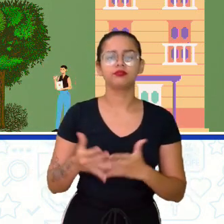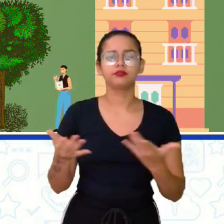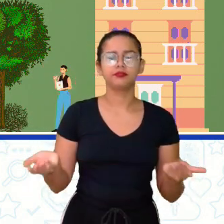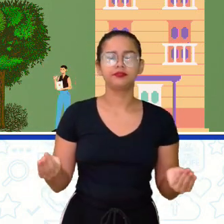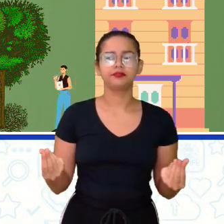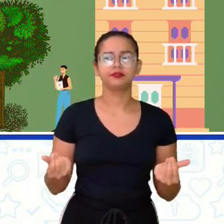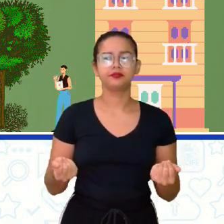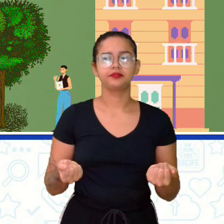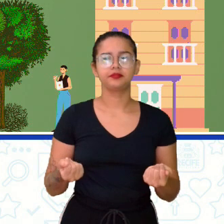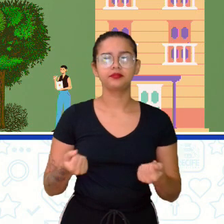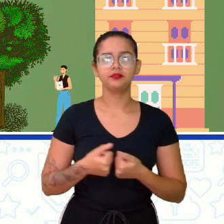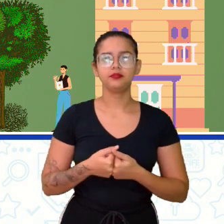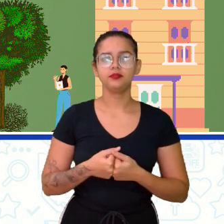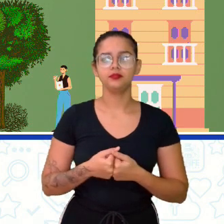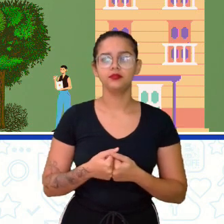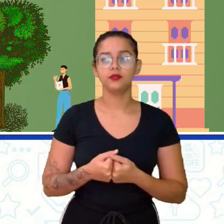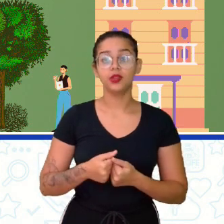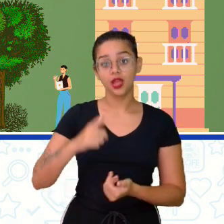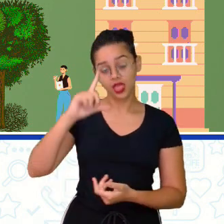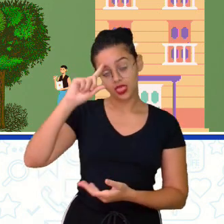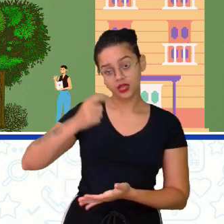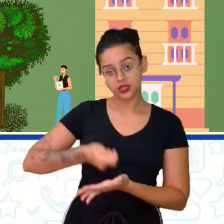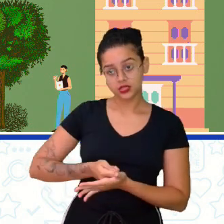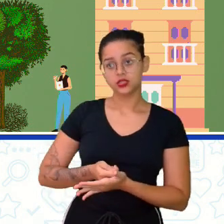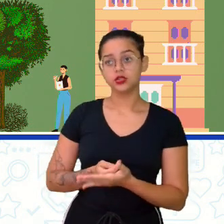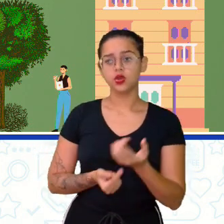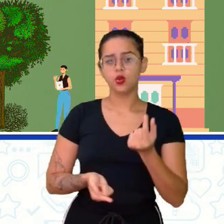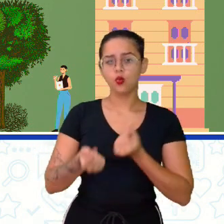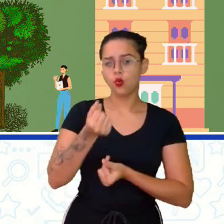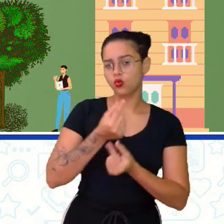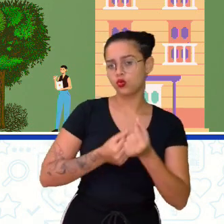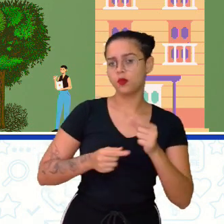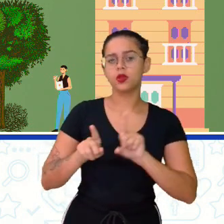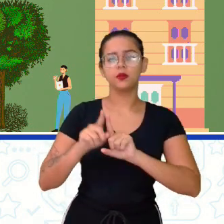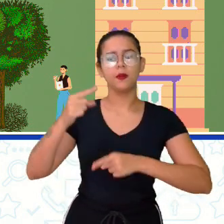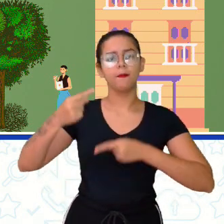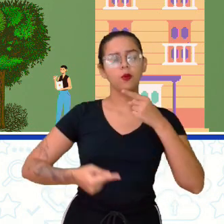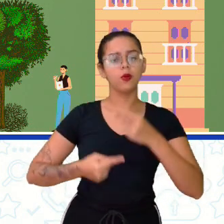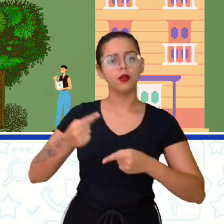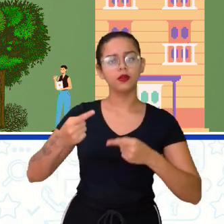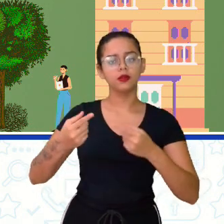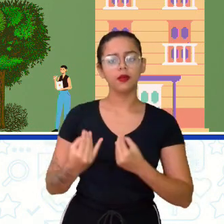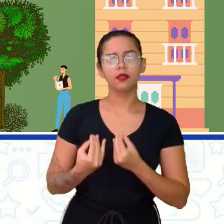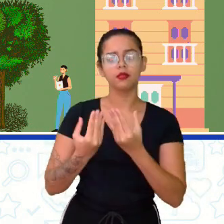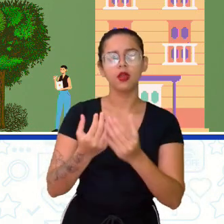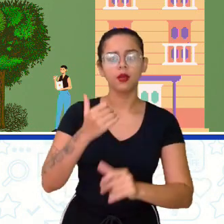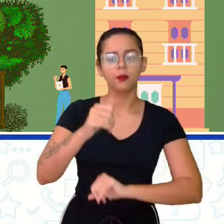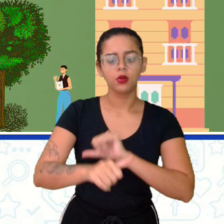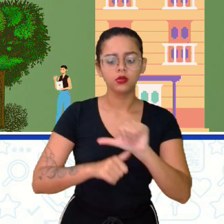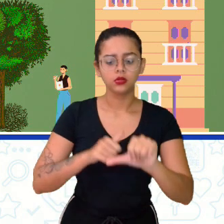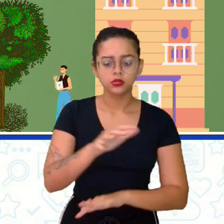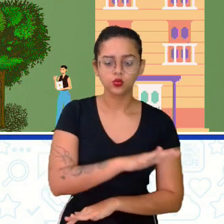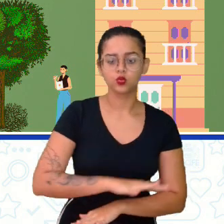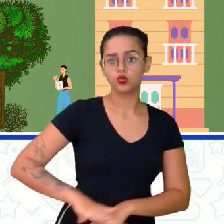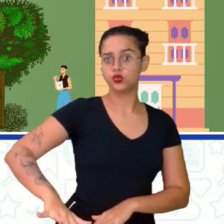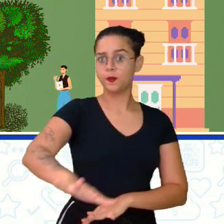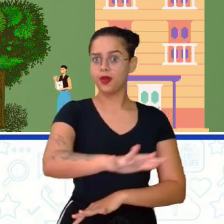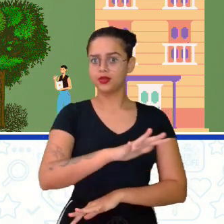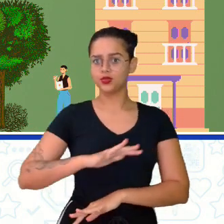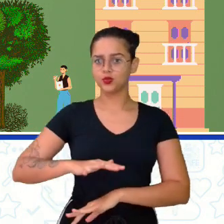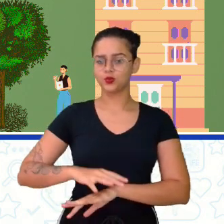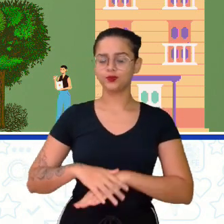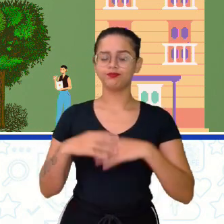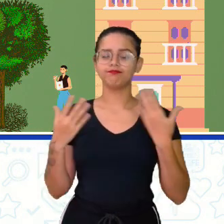seja, as decisões econômicas e políticas geram alterações no espaço. Né?